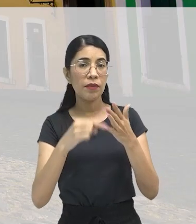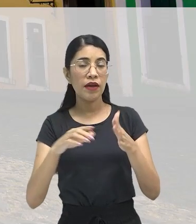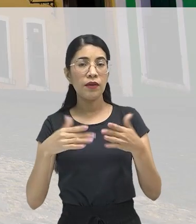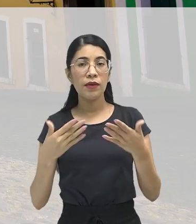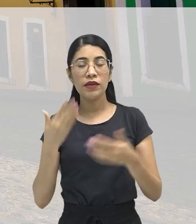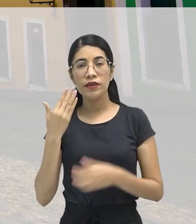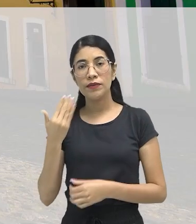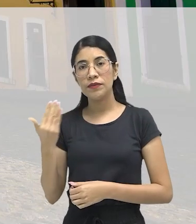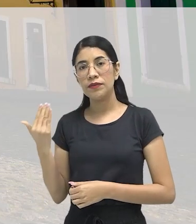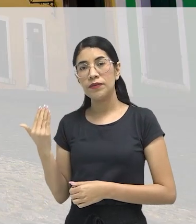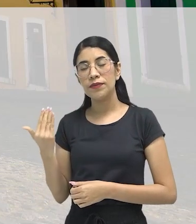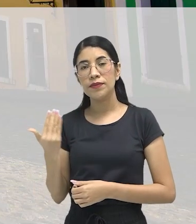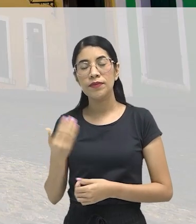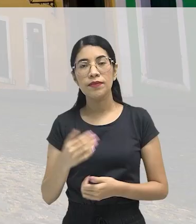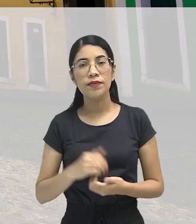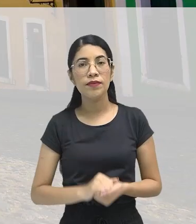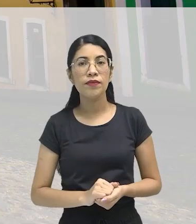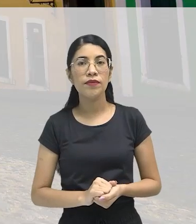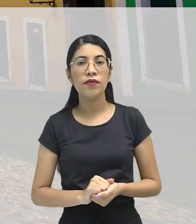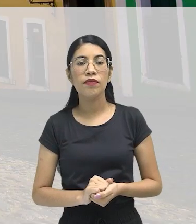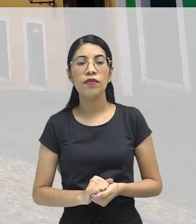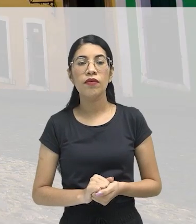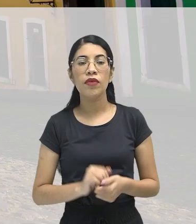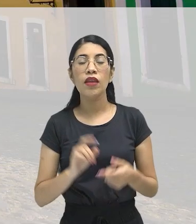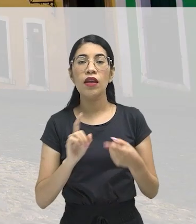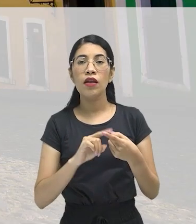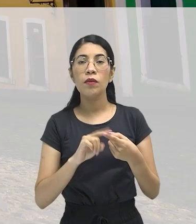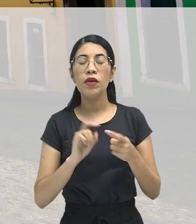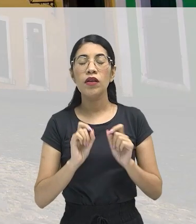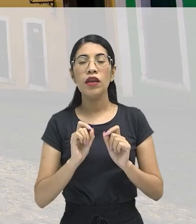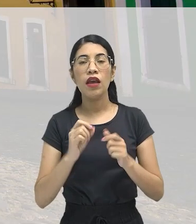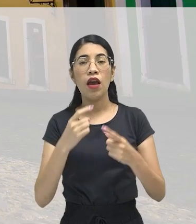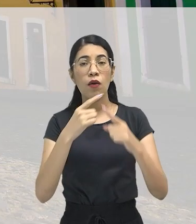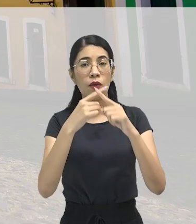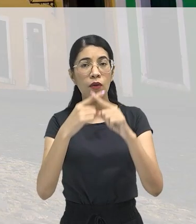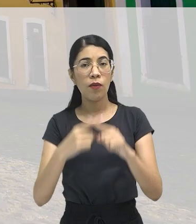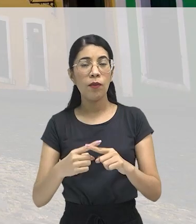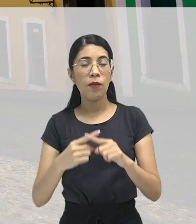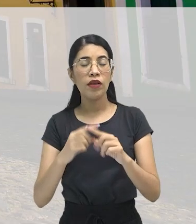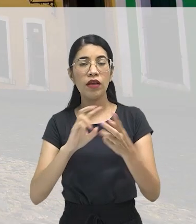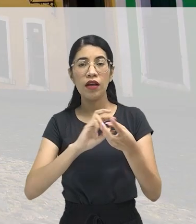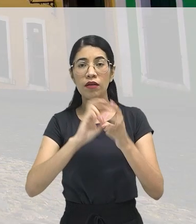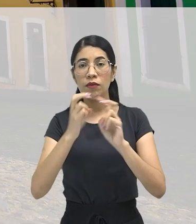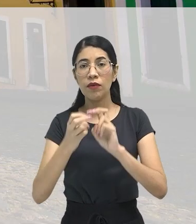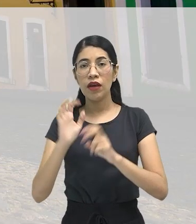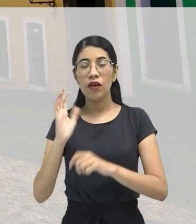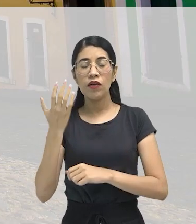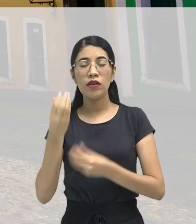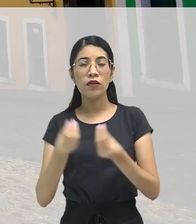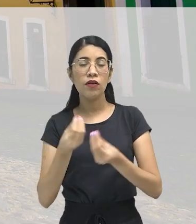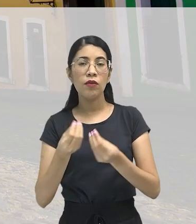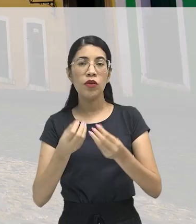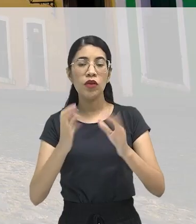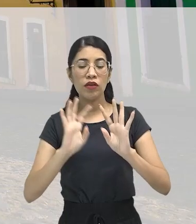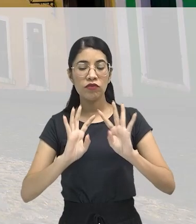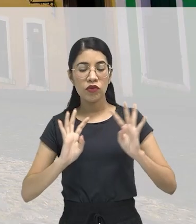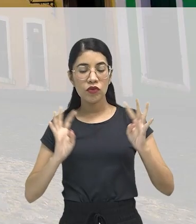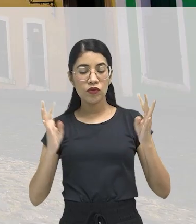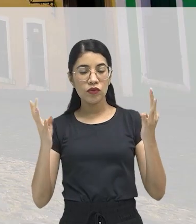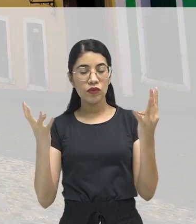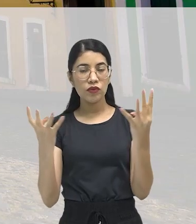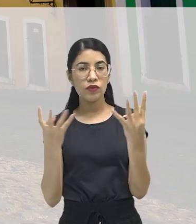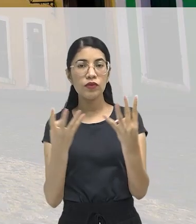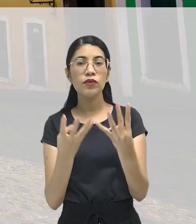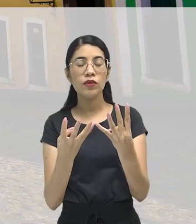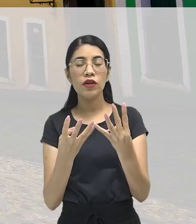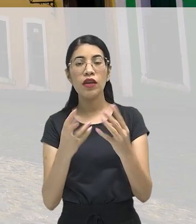Então observem aqui. Primeiro, o jogo de capoeira vai acontecer no interior de um círculo, que